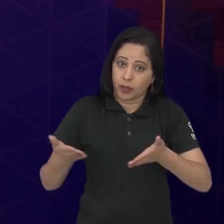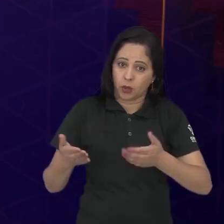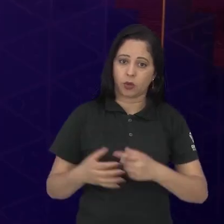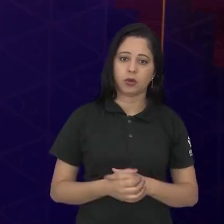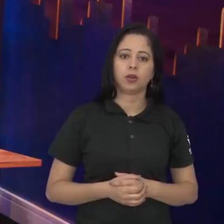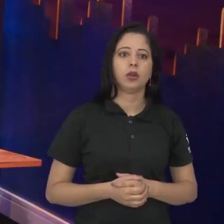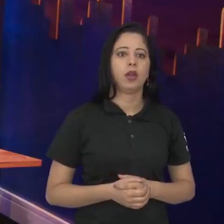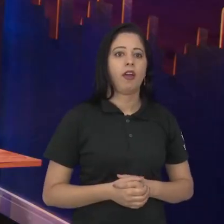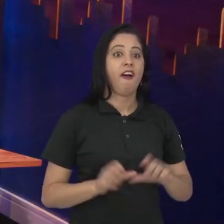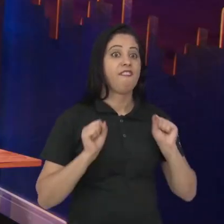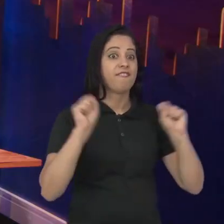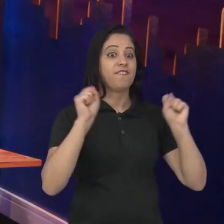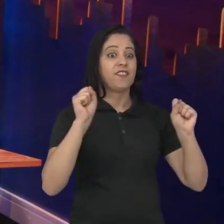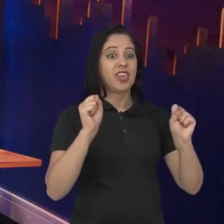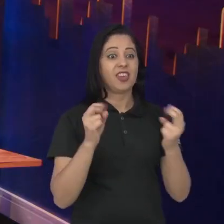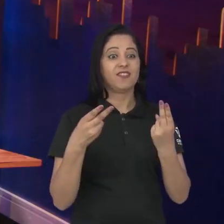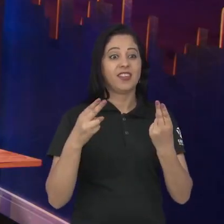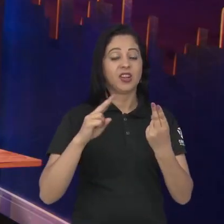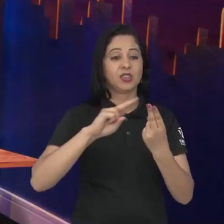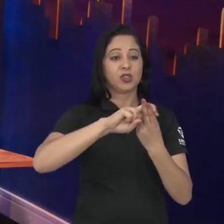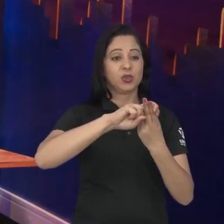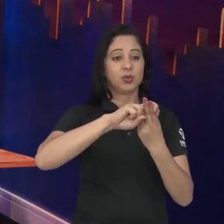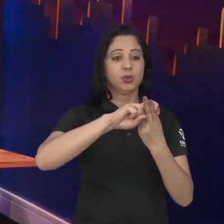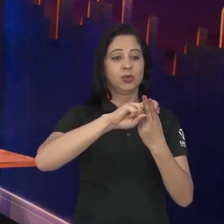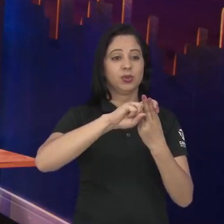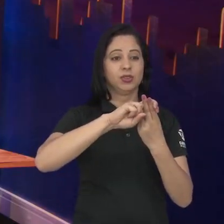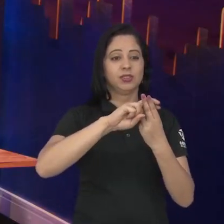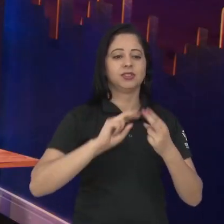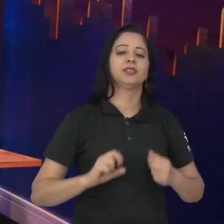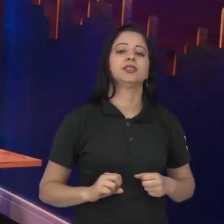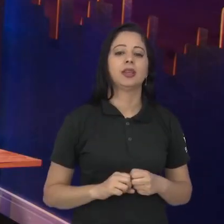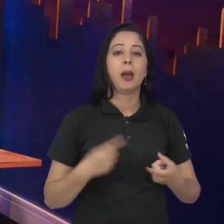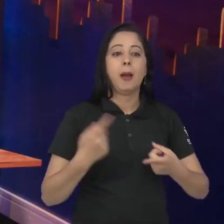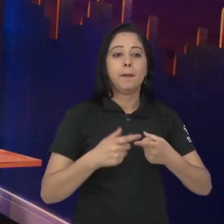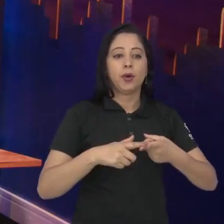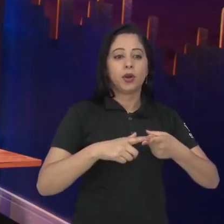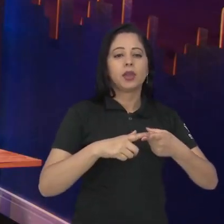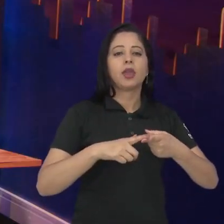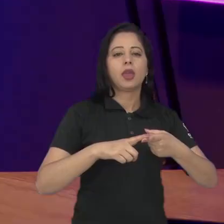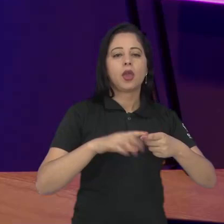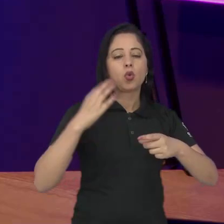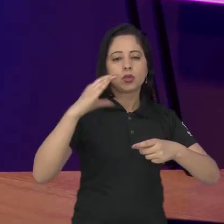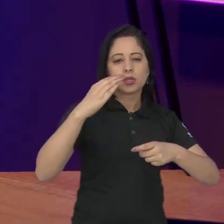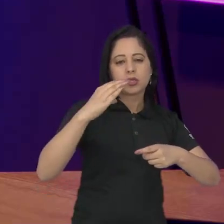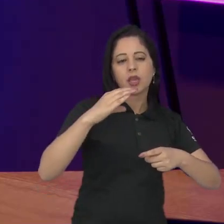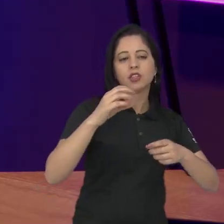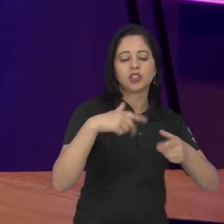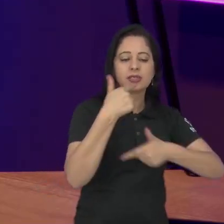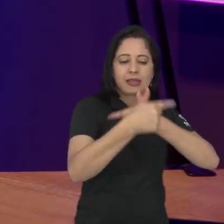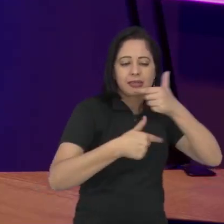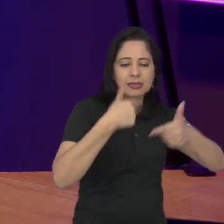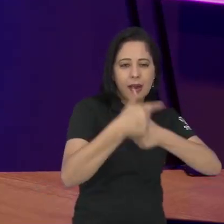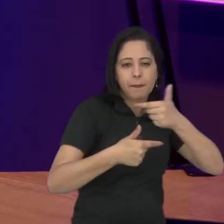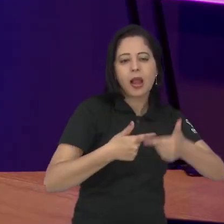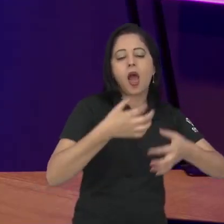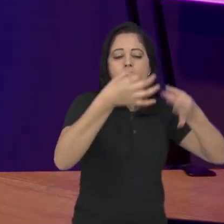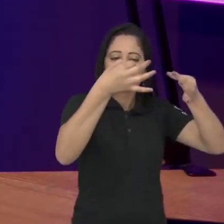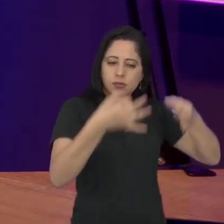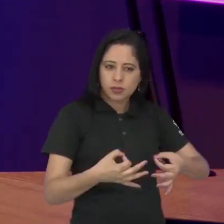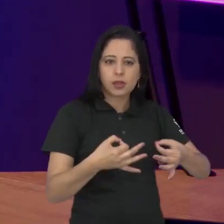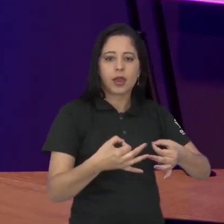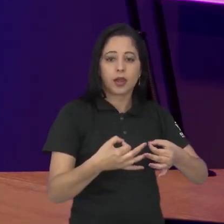momento. Sim, e viva o SUS, viva aos nossos cientistas, né, que tanto trabalharam para construir então uma vacina em